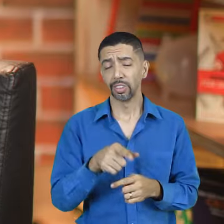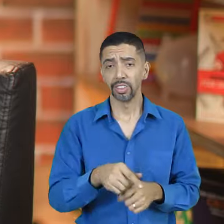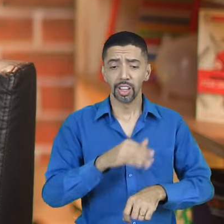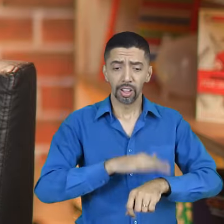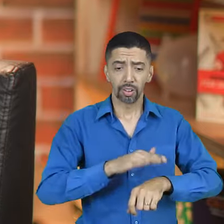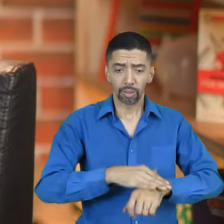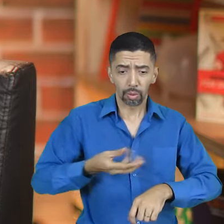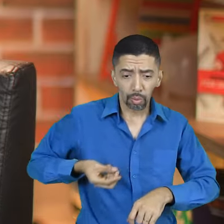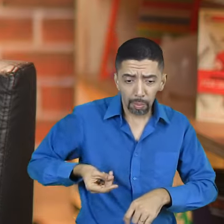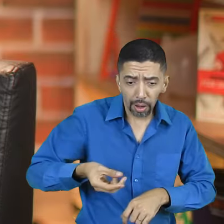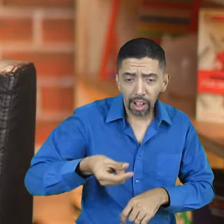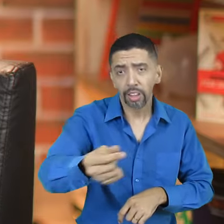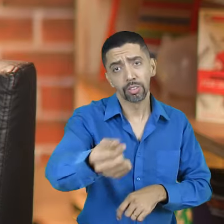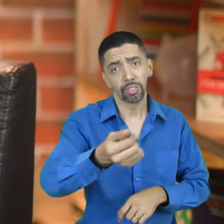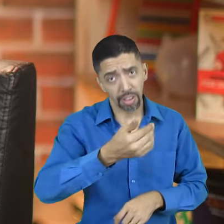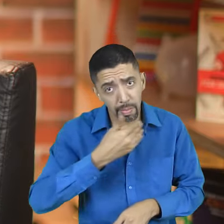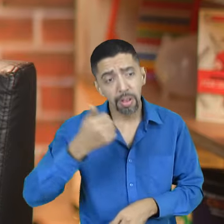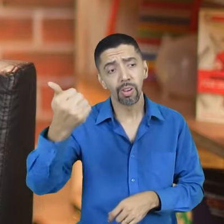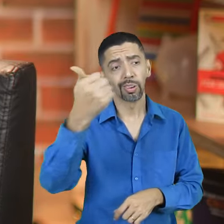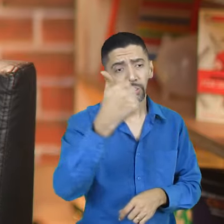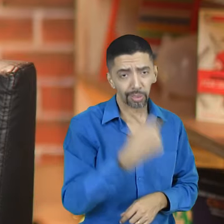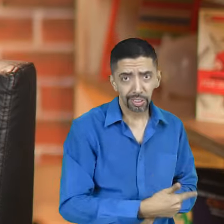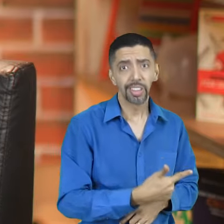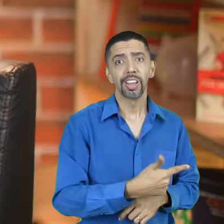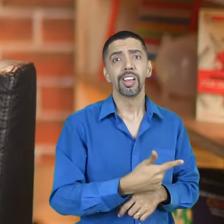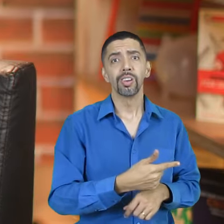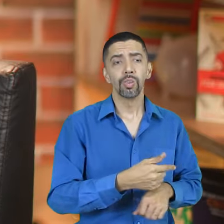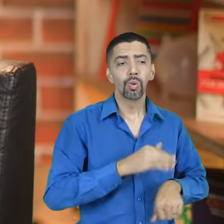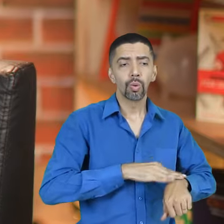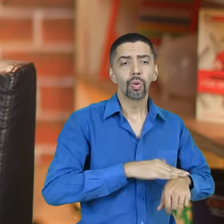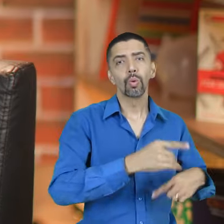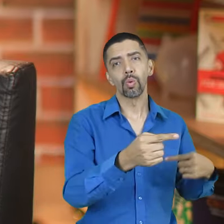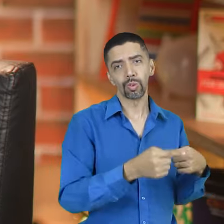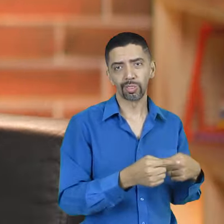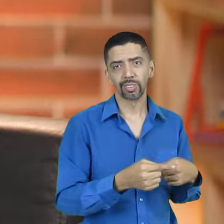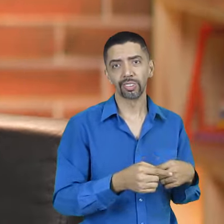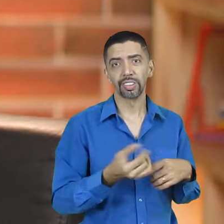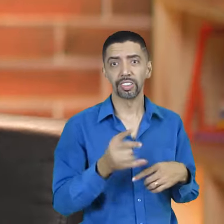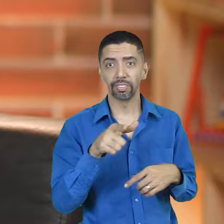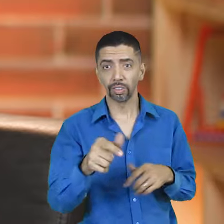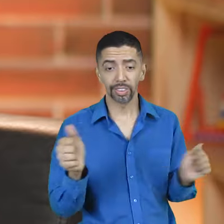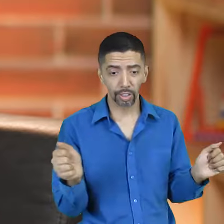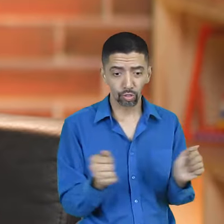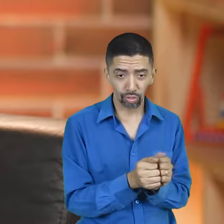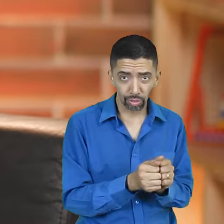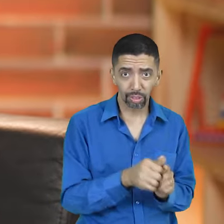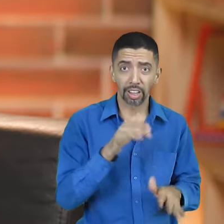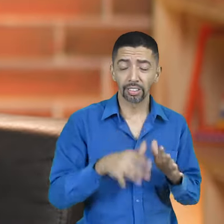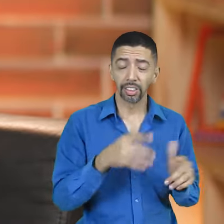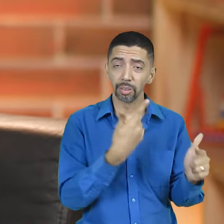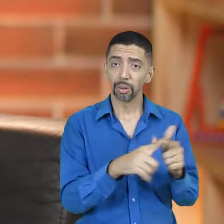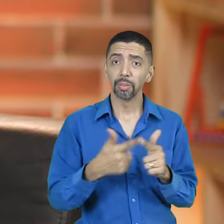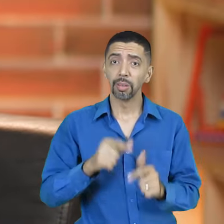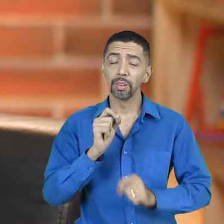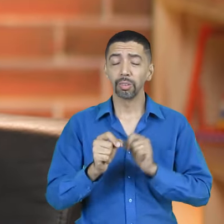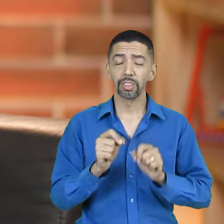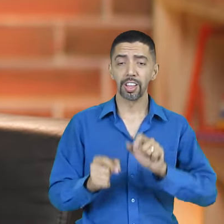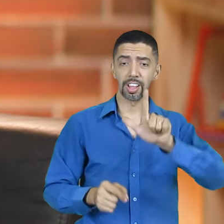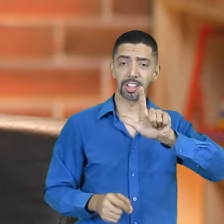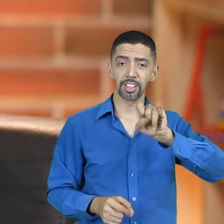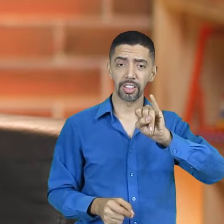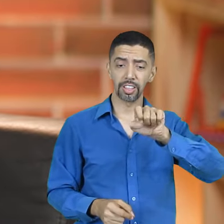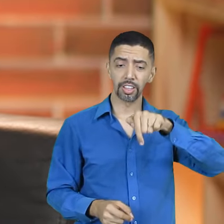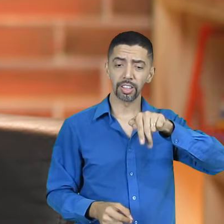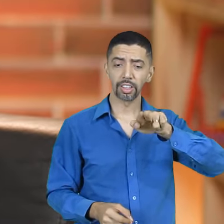muito melhor do que o rendimento de curto prazo. Aí você coloca tudo junto, você vai poder ter problemas de liquidez ou